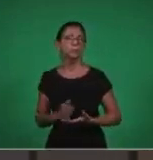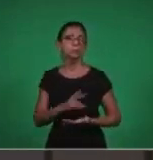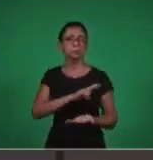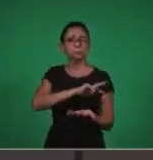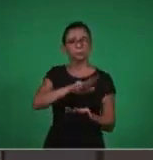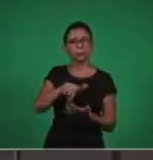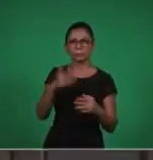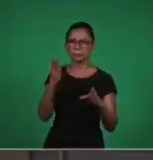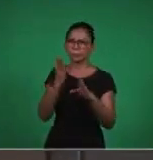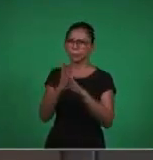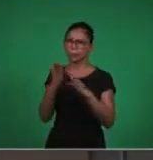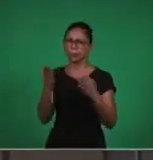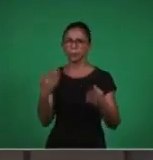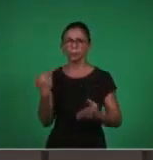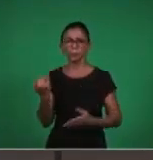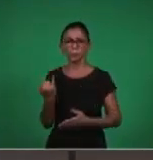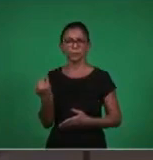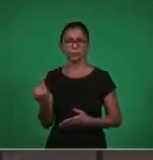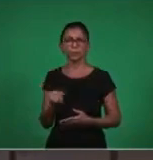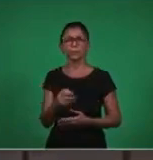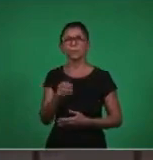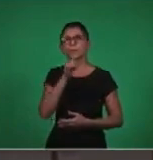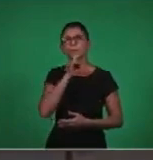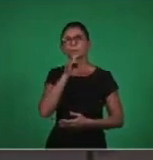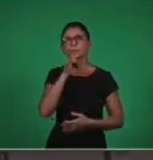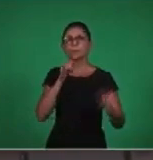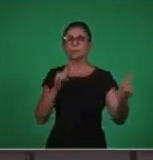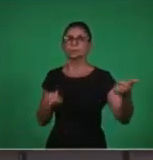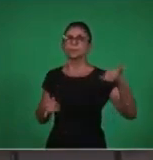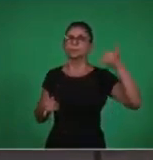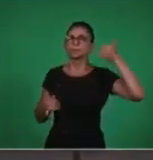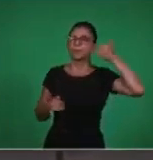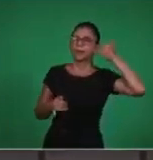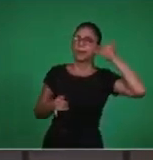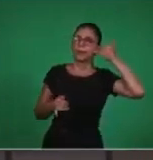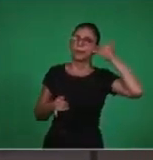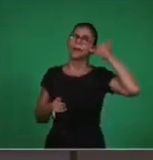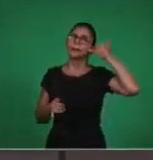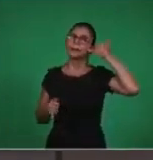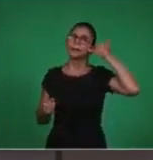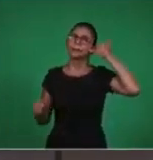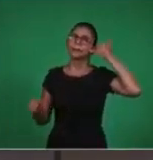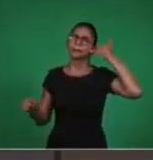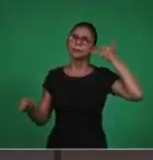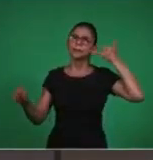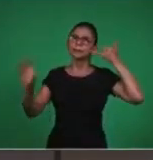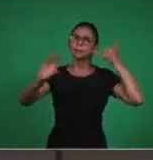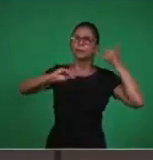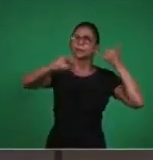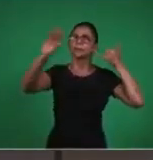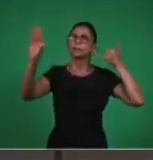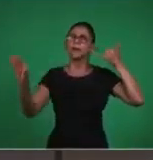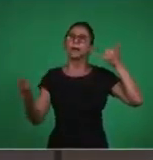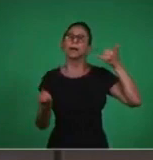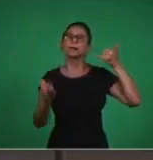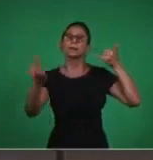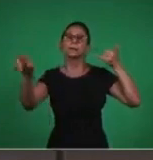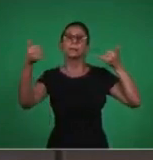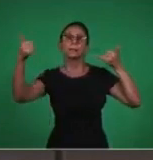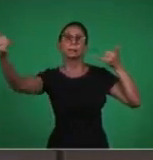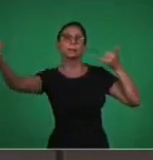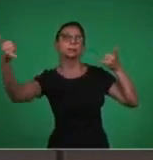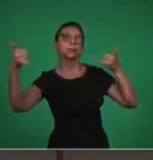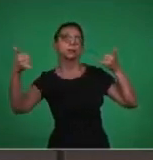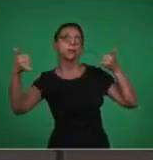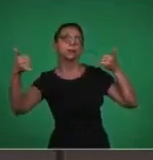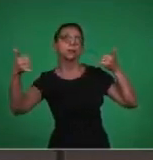existência. Então, quando eu falo no telefone celular aqui, eu estou falando para uma pessoa que está no Japão. Mas Eva não precisava